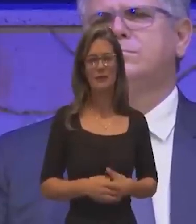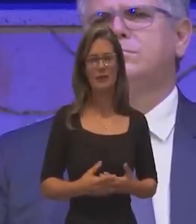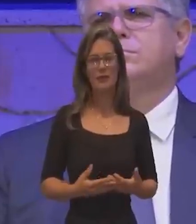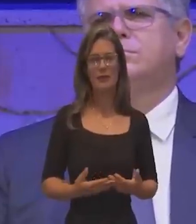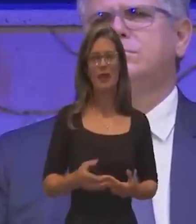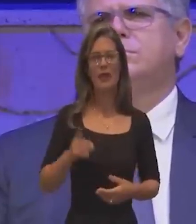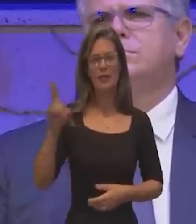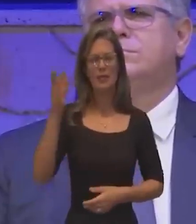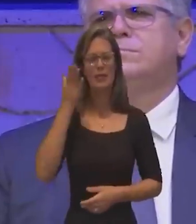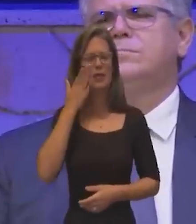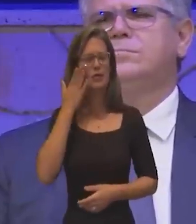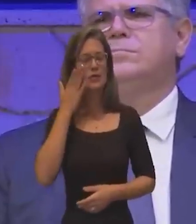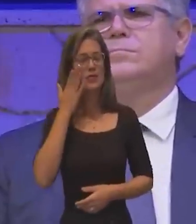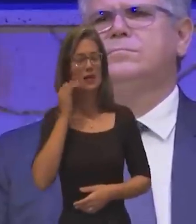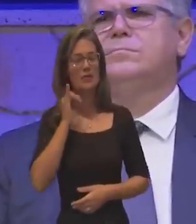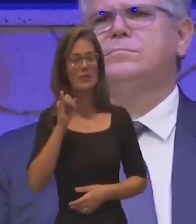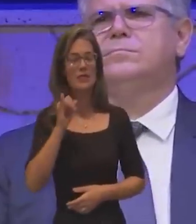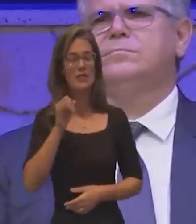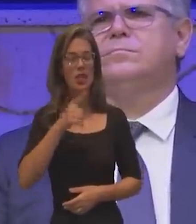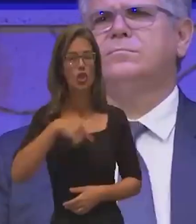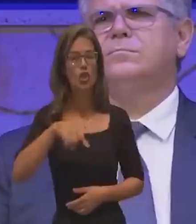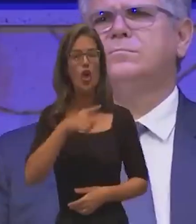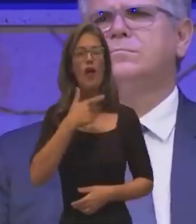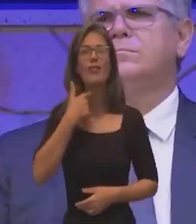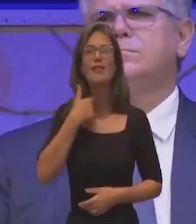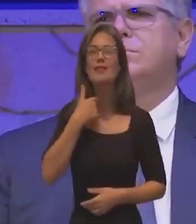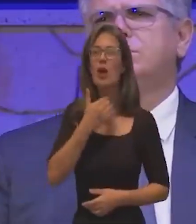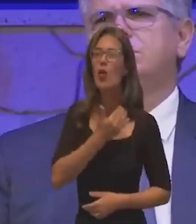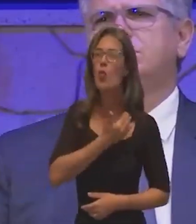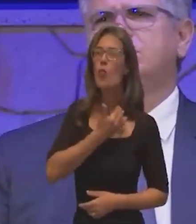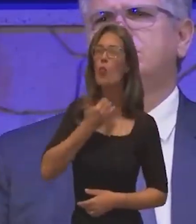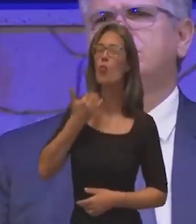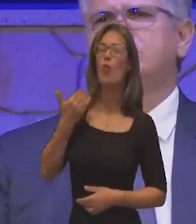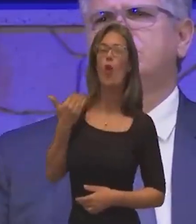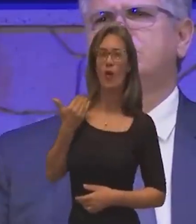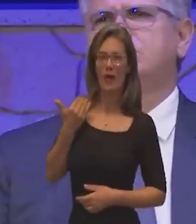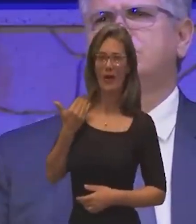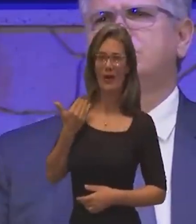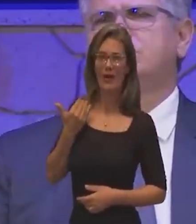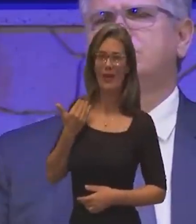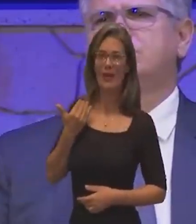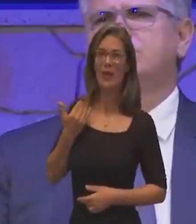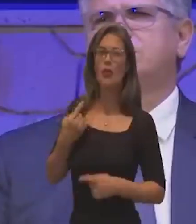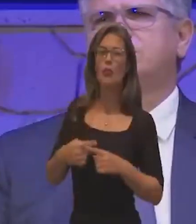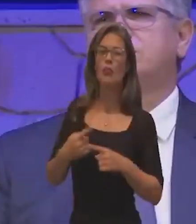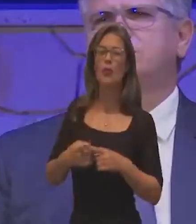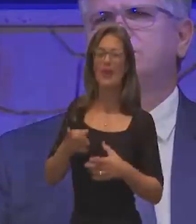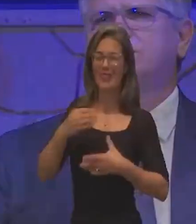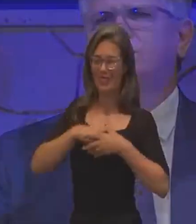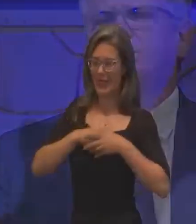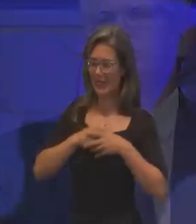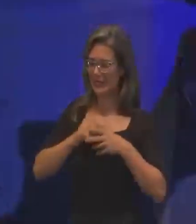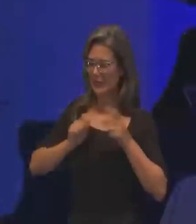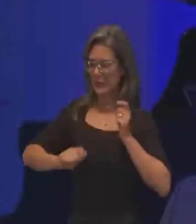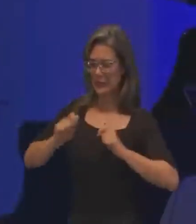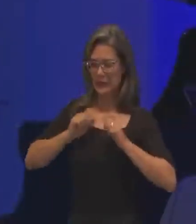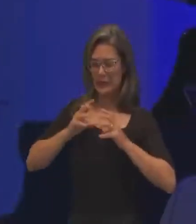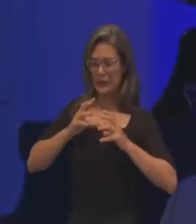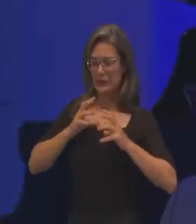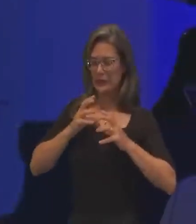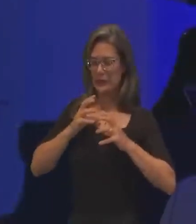desespero ou se desejamos a morte por anseio de estar com Ele? Porque há